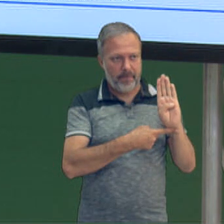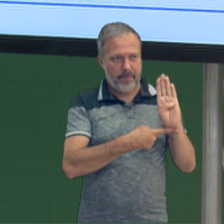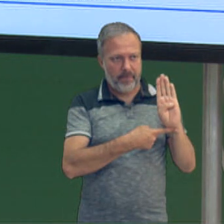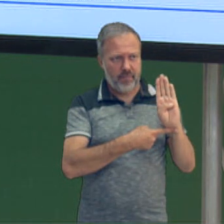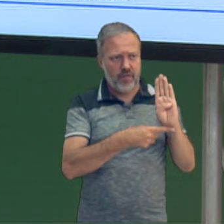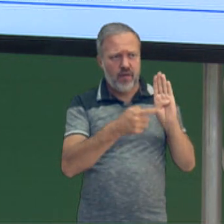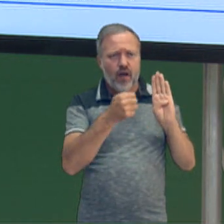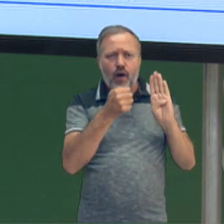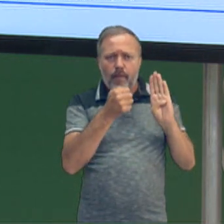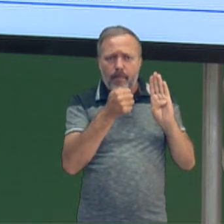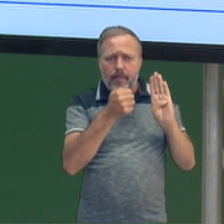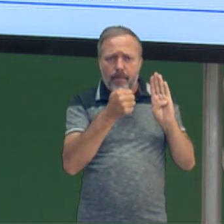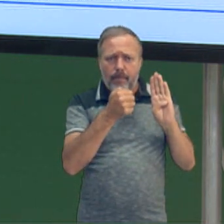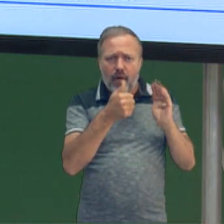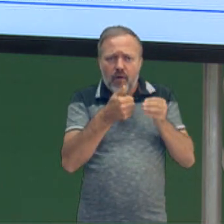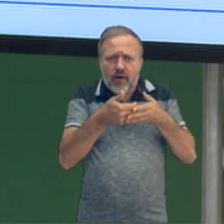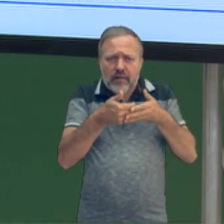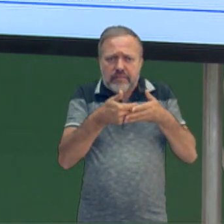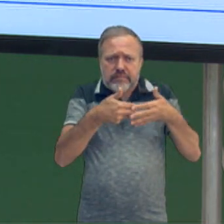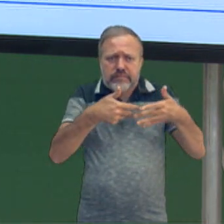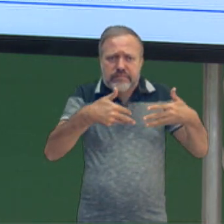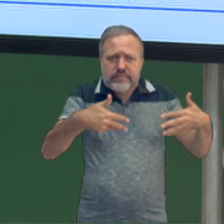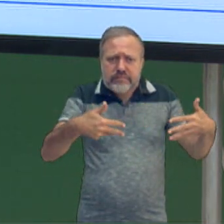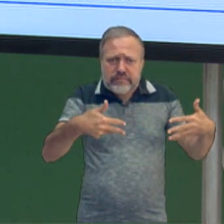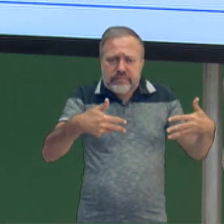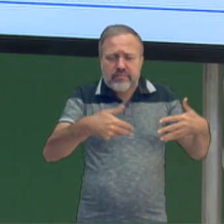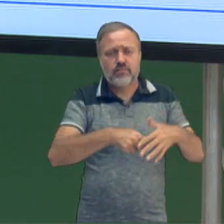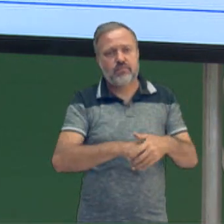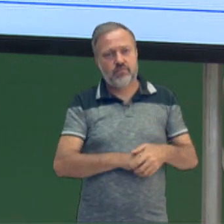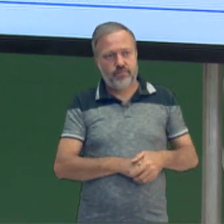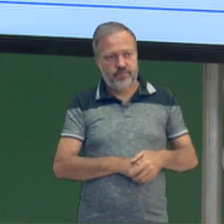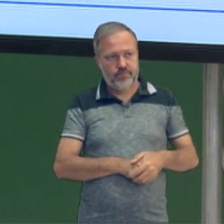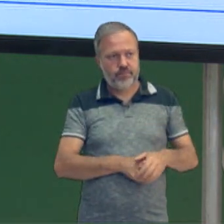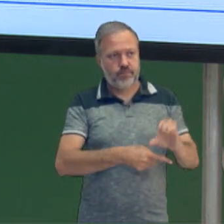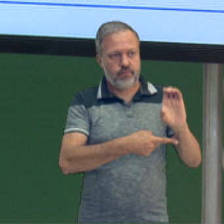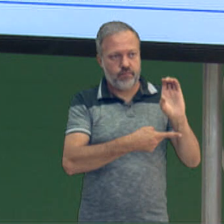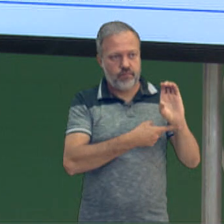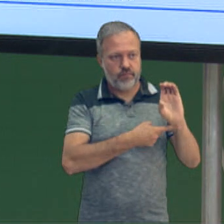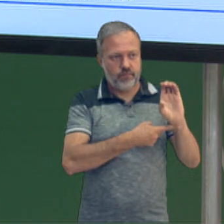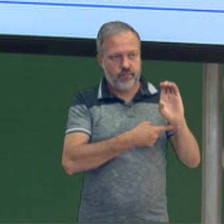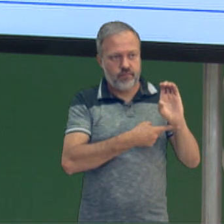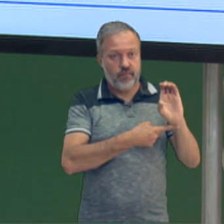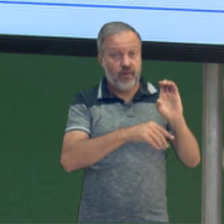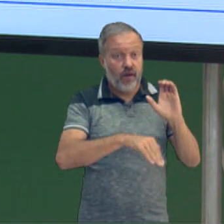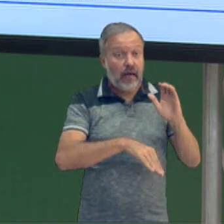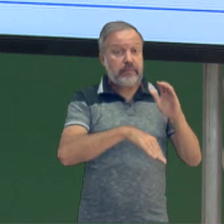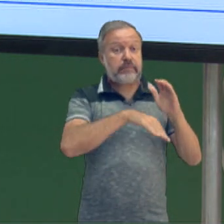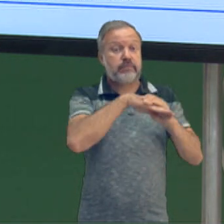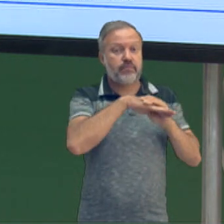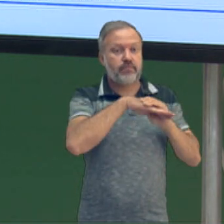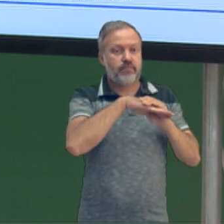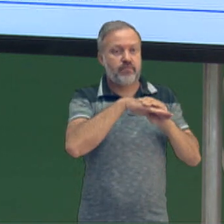biodegradáveis? Olha, professora, estou na dúvida. Vamos continuar então. Saturados de hidrogênio?